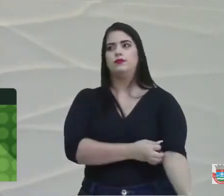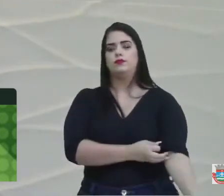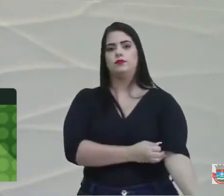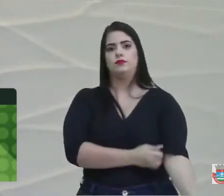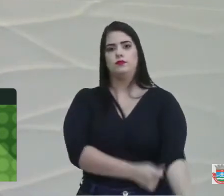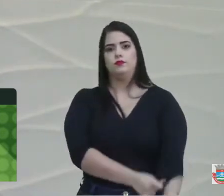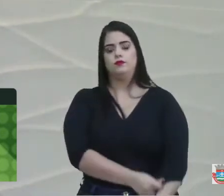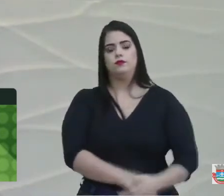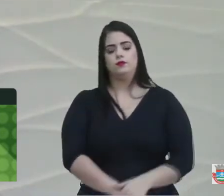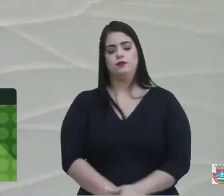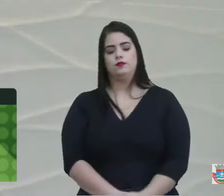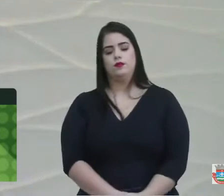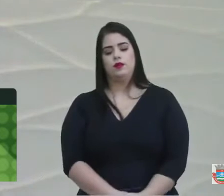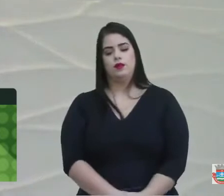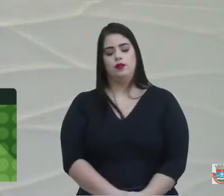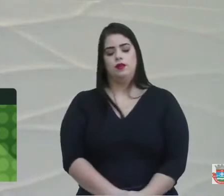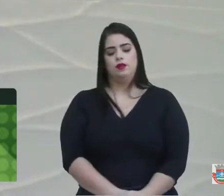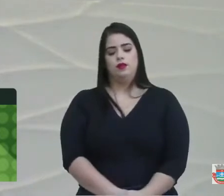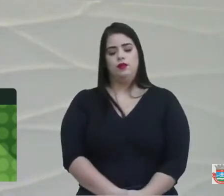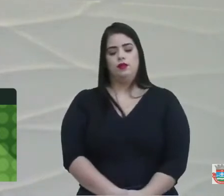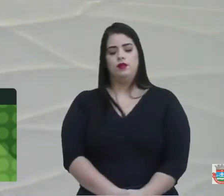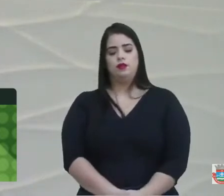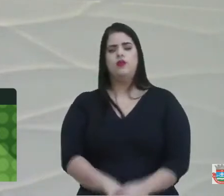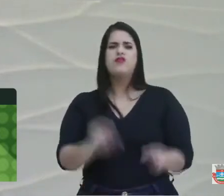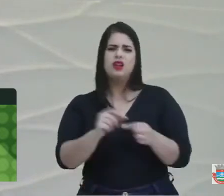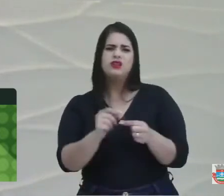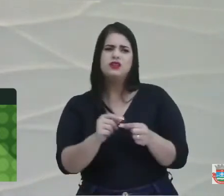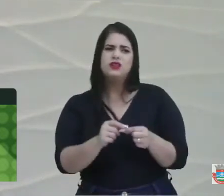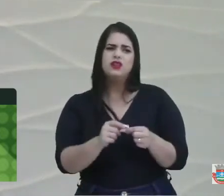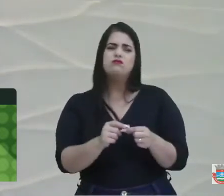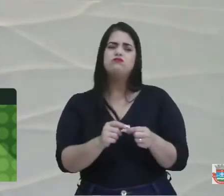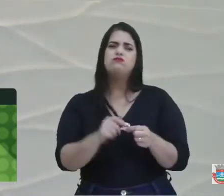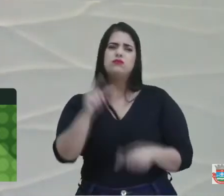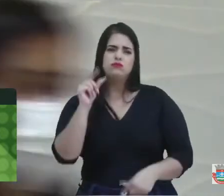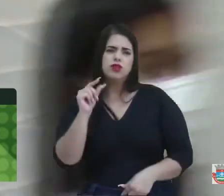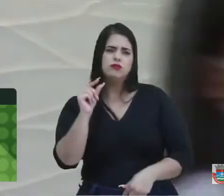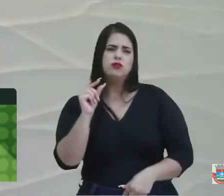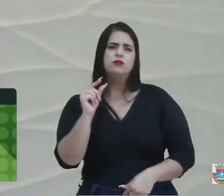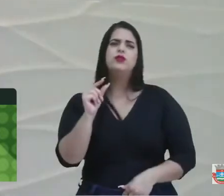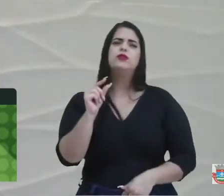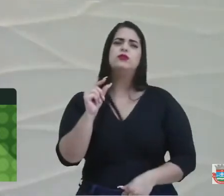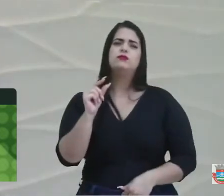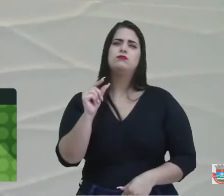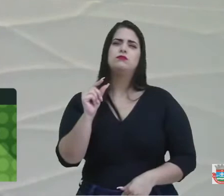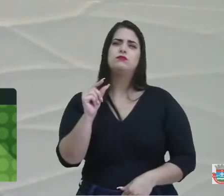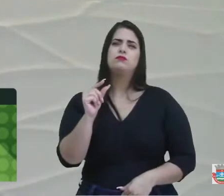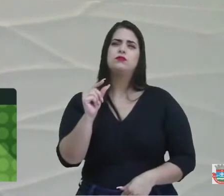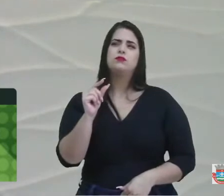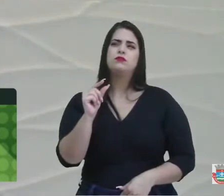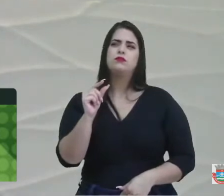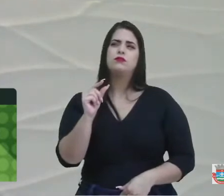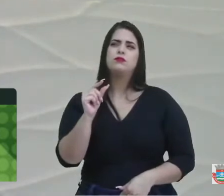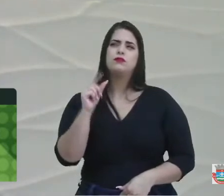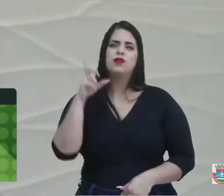ser suficiente, mas é o que pode ser feito para minimizar, principalmente no momento onde o município teve um índice de chuvas